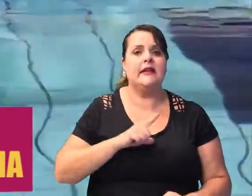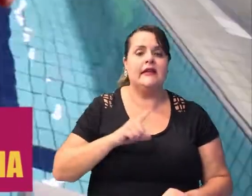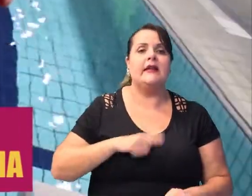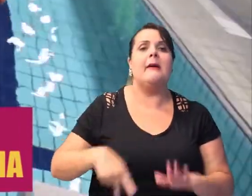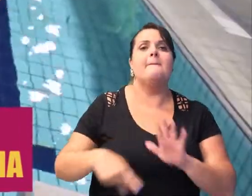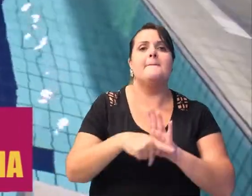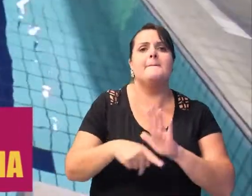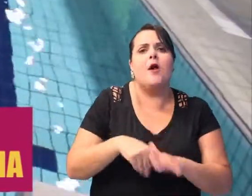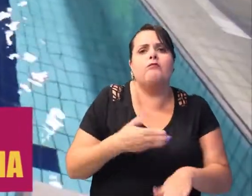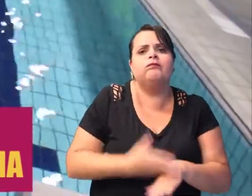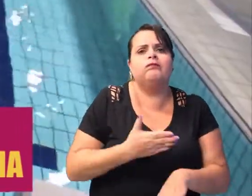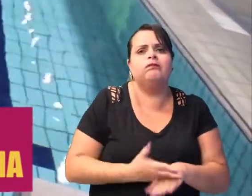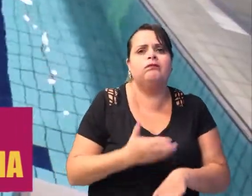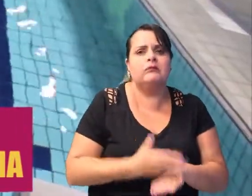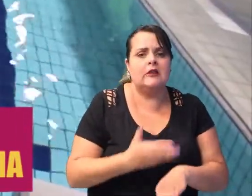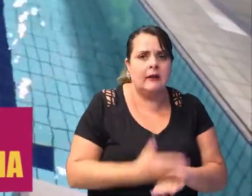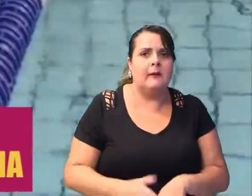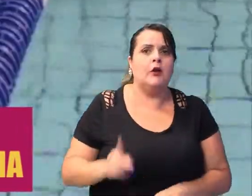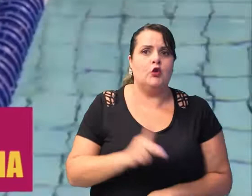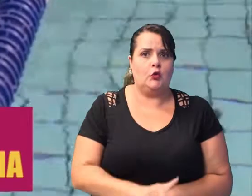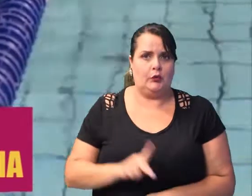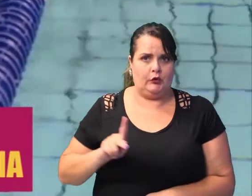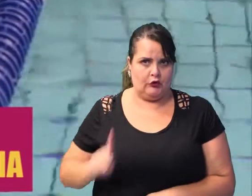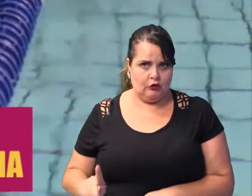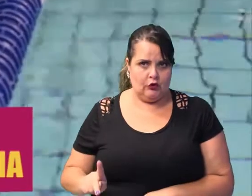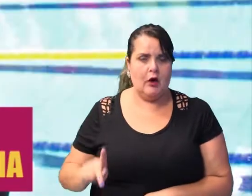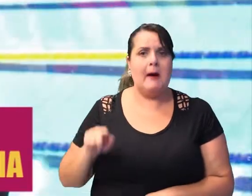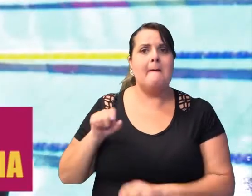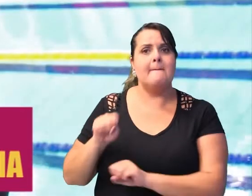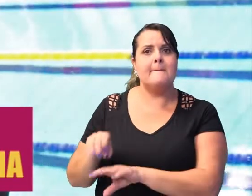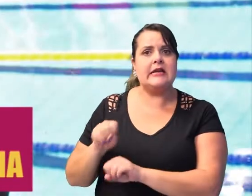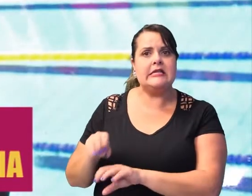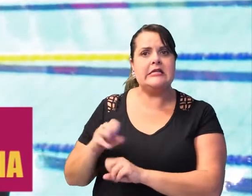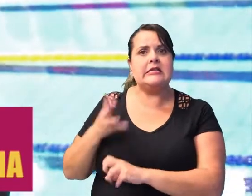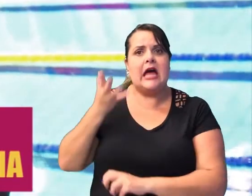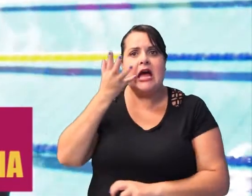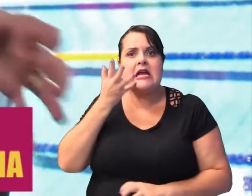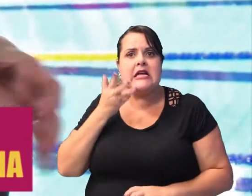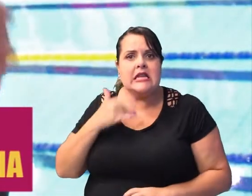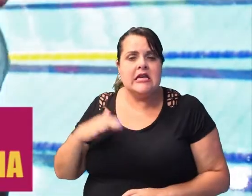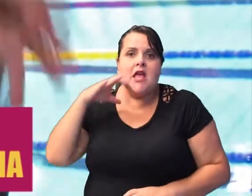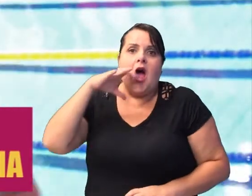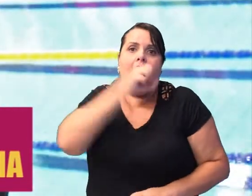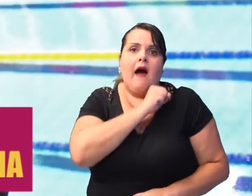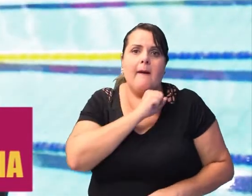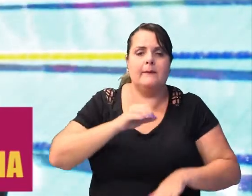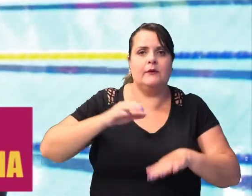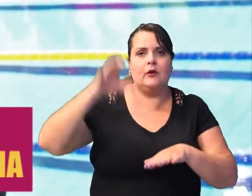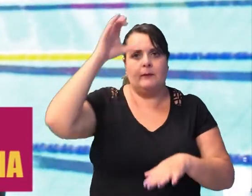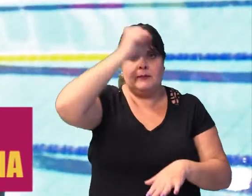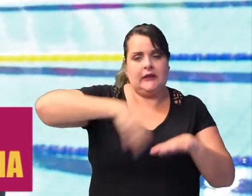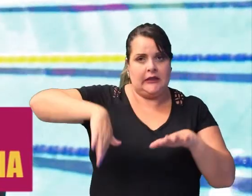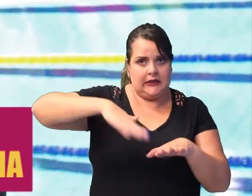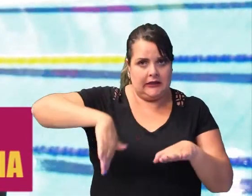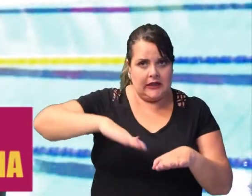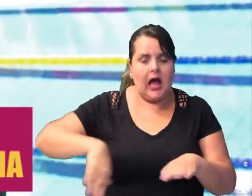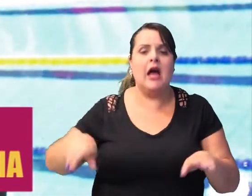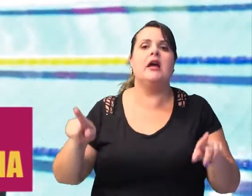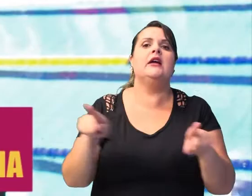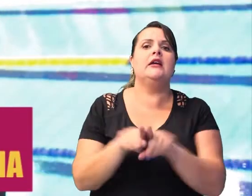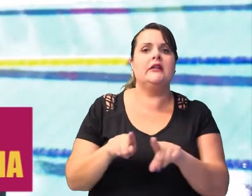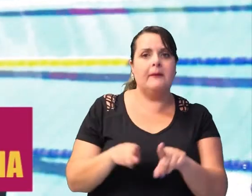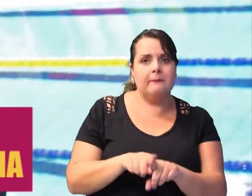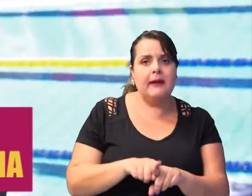eles transmitam os melhores conteúdos extra que esse processo de aprendizado das crianças seja mais rápido e mais eficiente e do